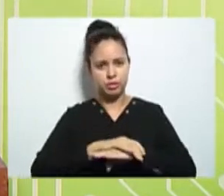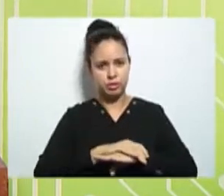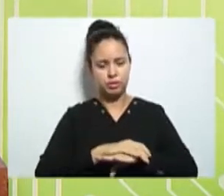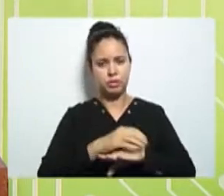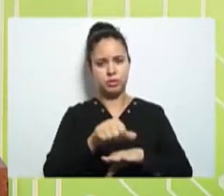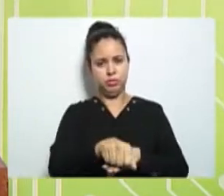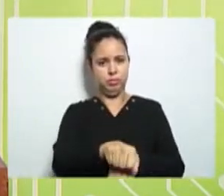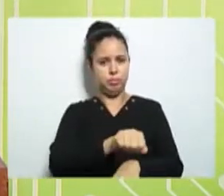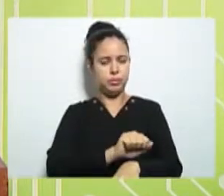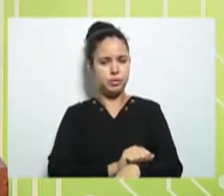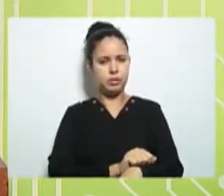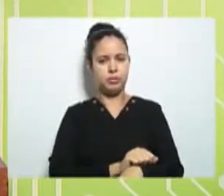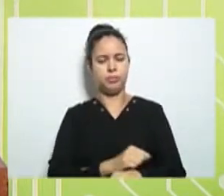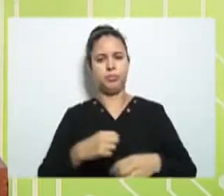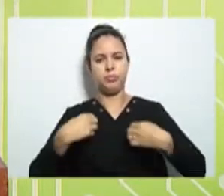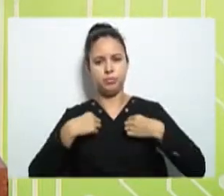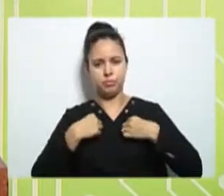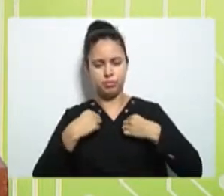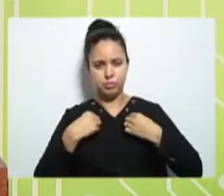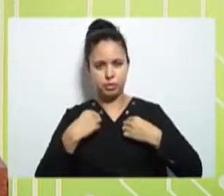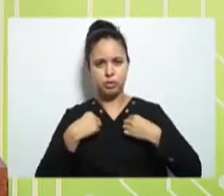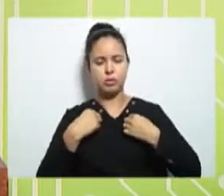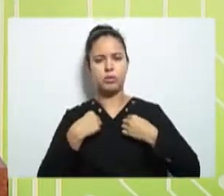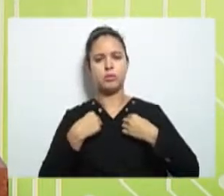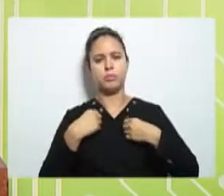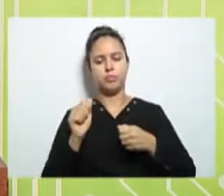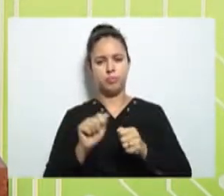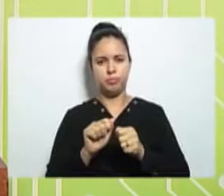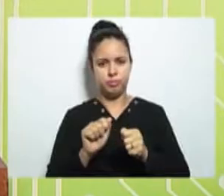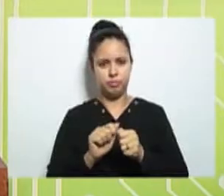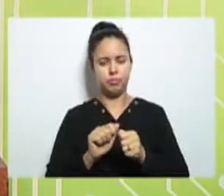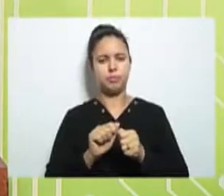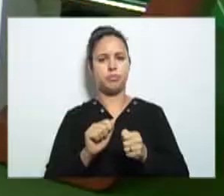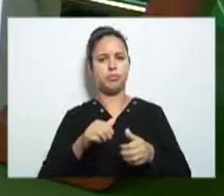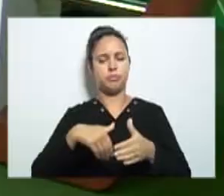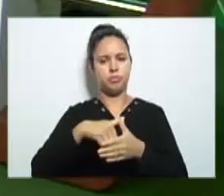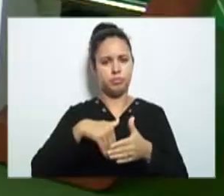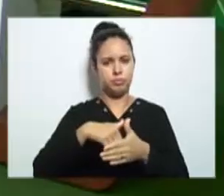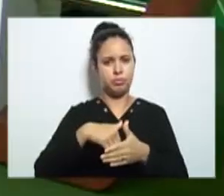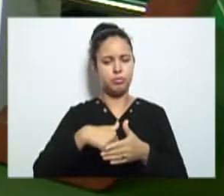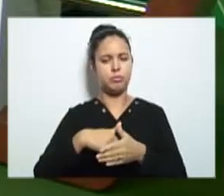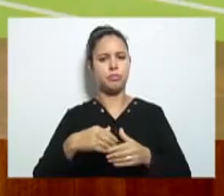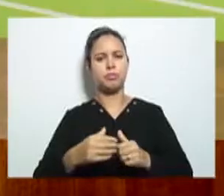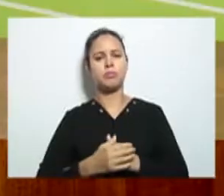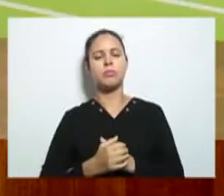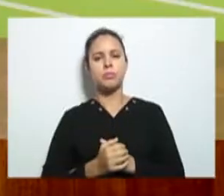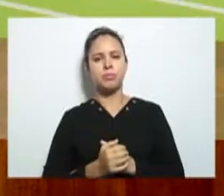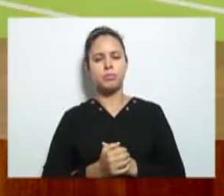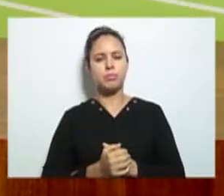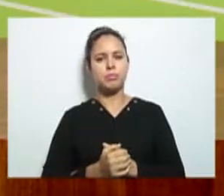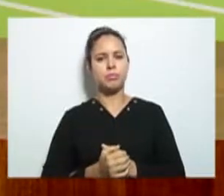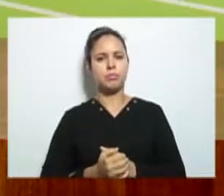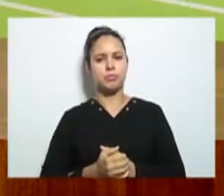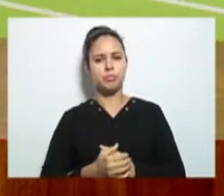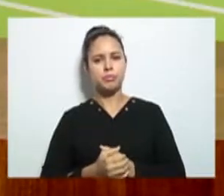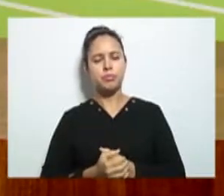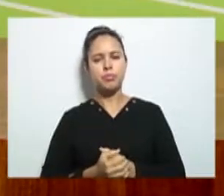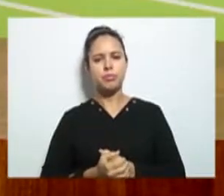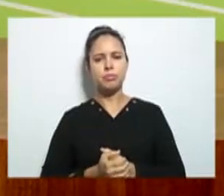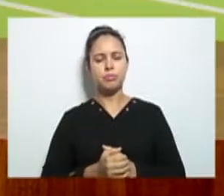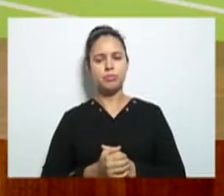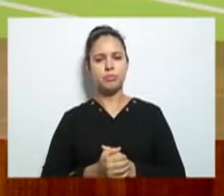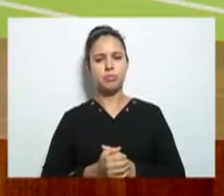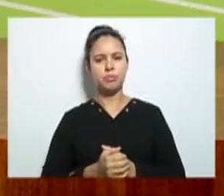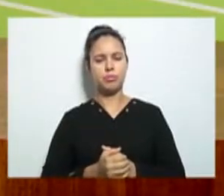meião, aquela roupa, né? Pra gente poder fazer a nossa atividade física. Um outro exemplo, professor, só para complementar também o nosso próximo assunto,